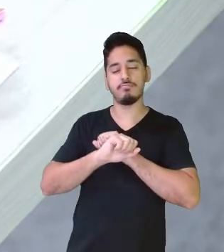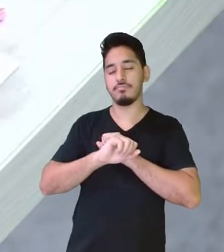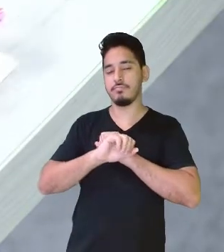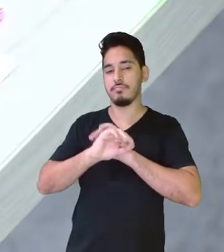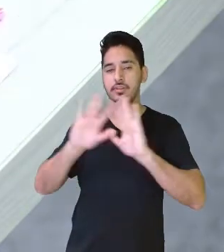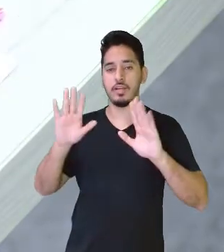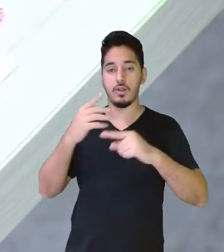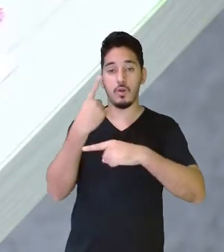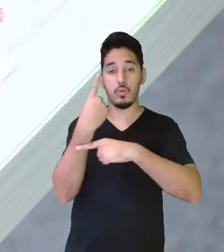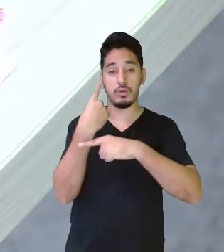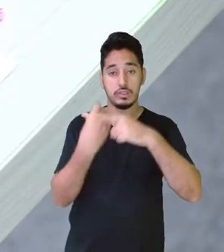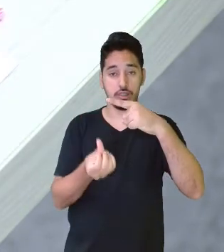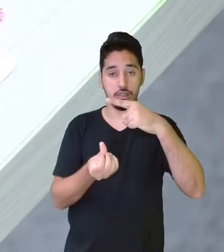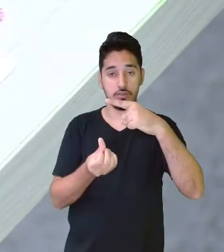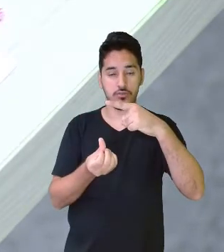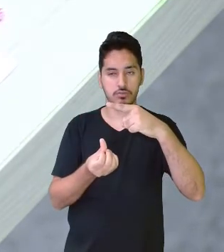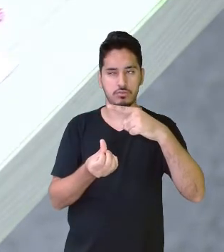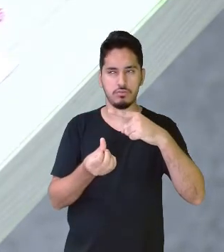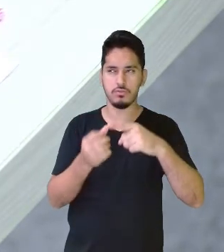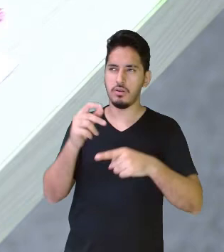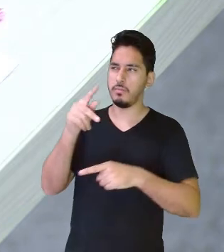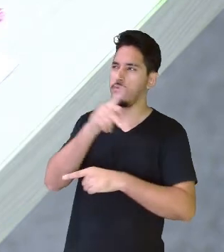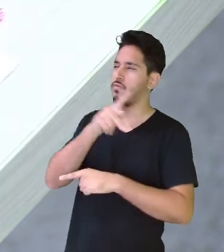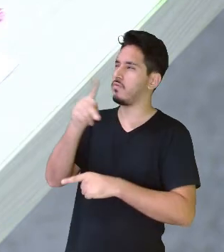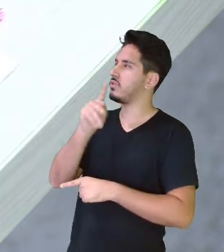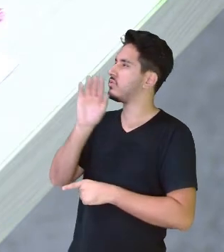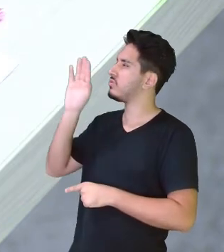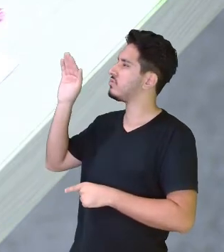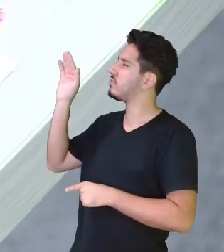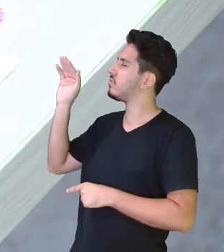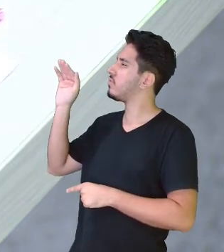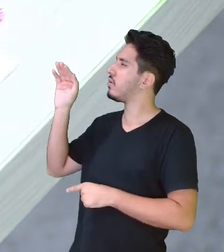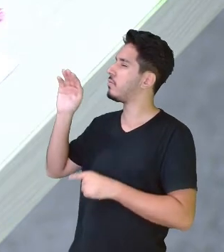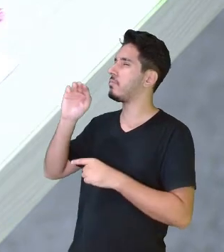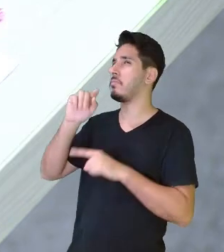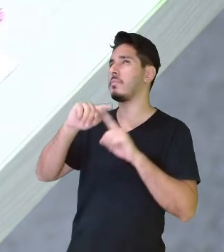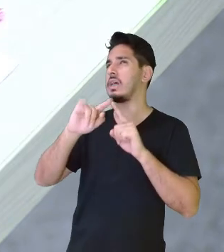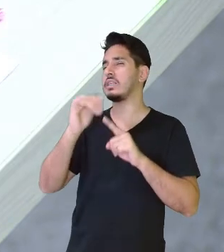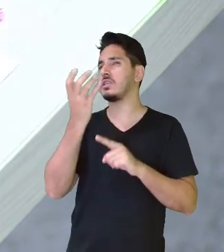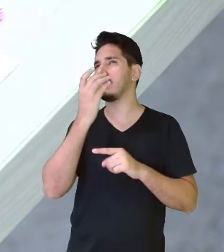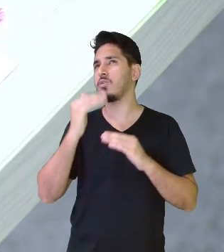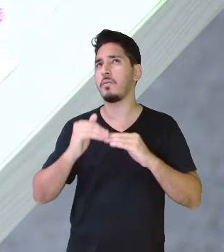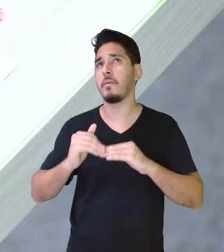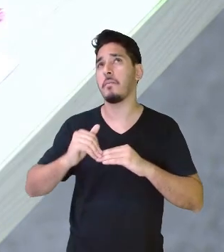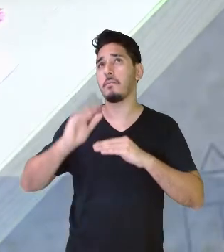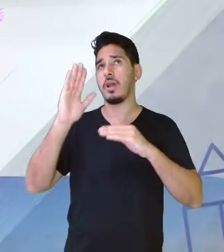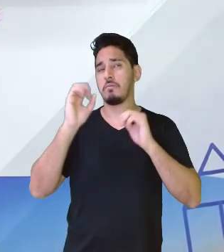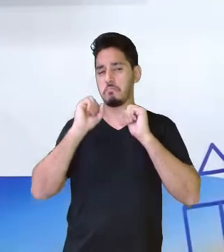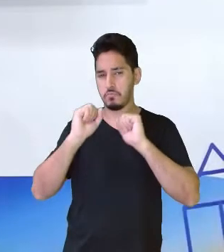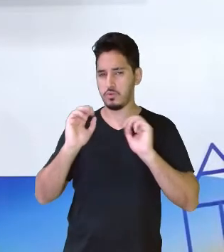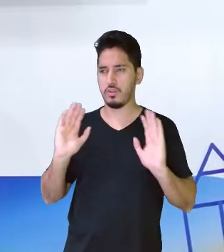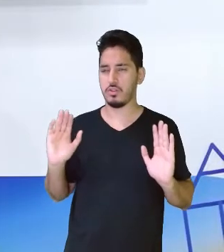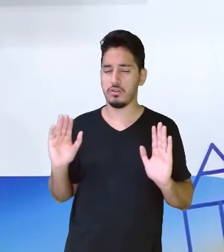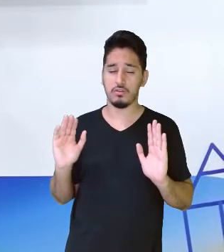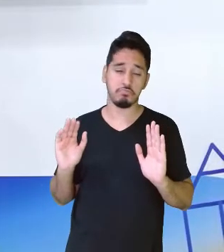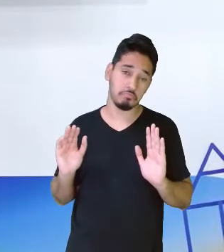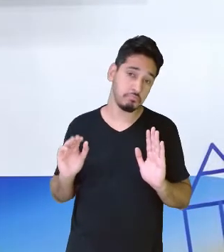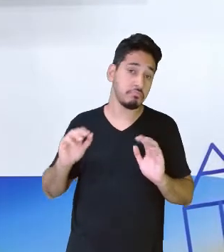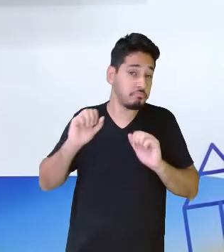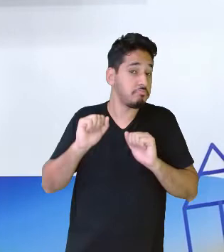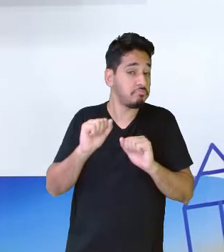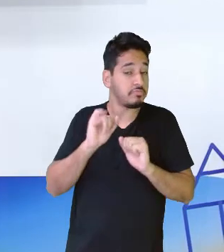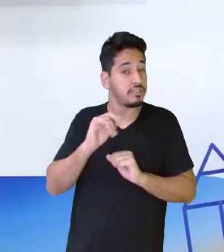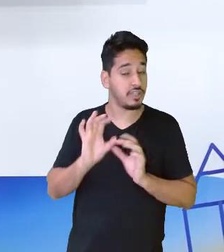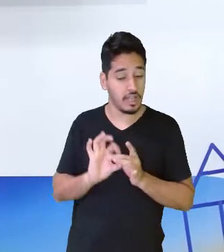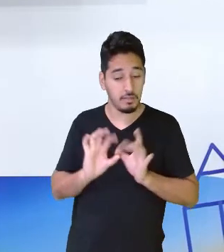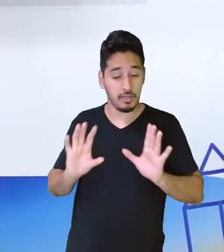clara. 1/6. Professora, mas se ele quisesse comer mais um pedaço, poderia? Se ela deixasse,